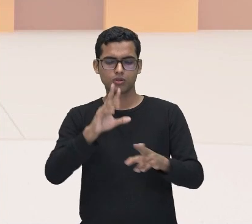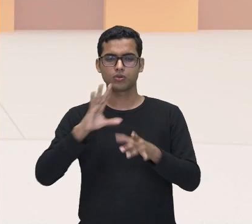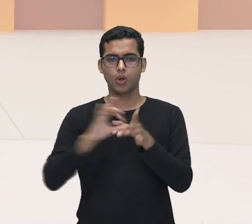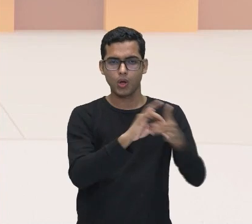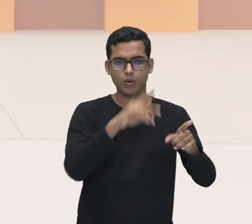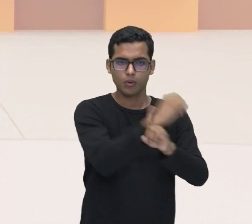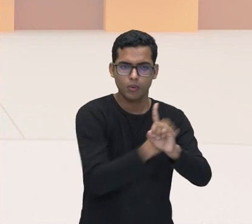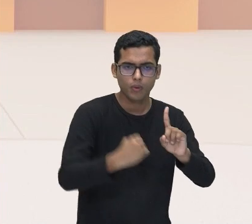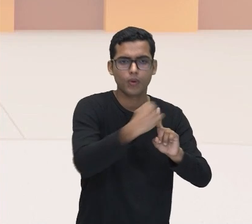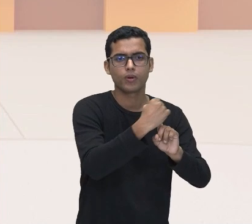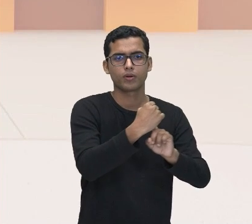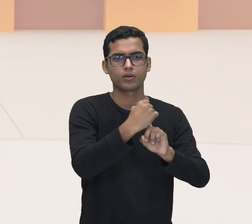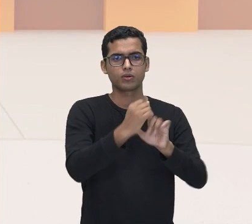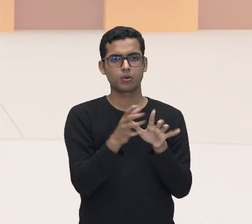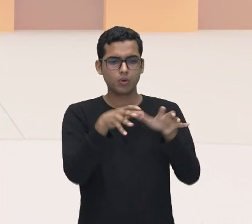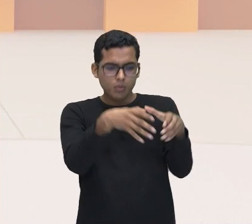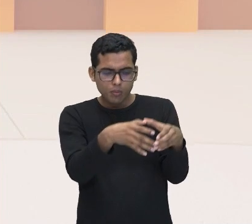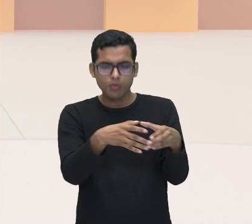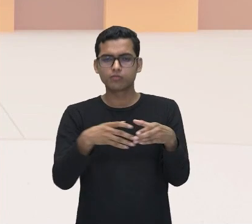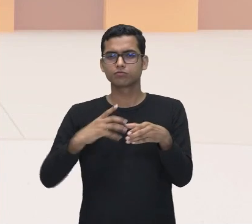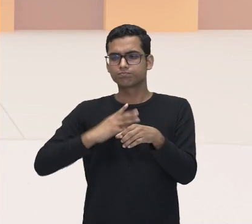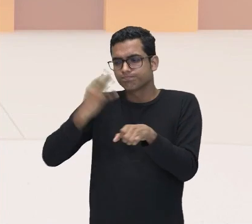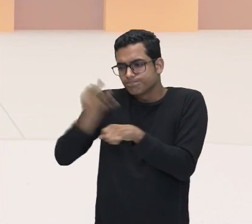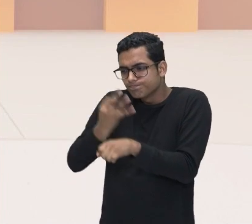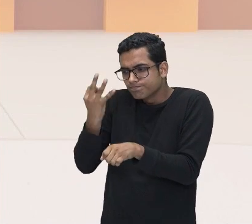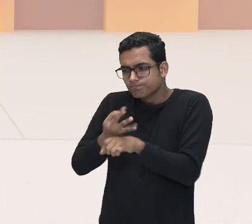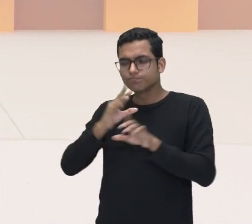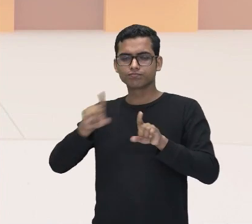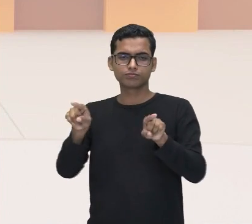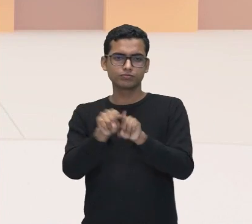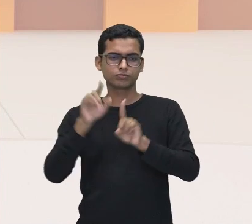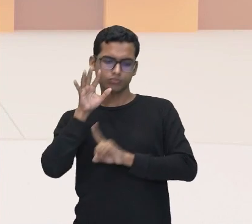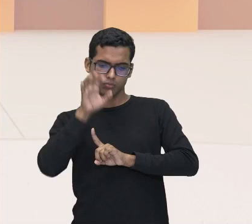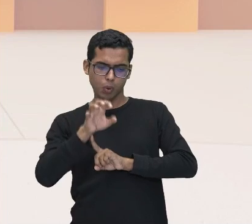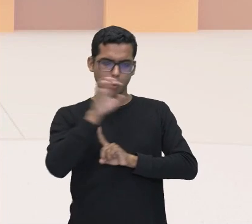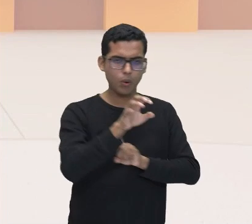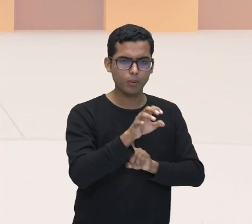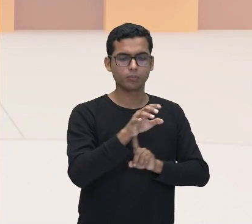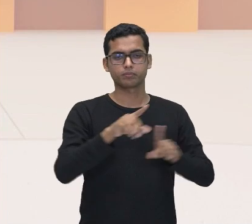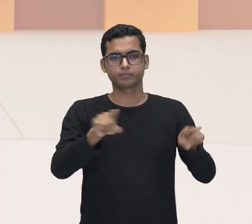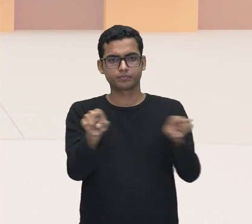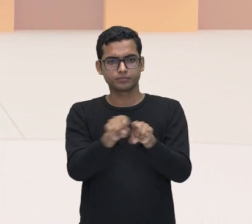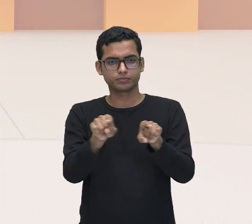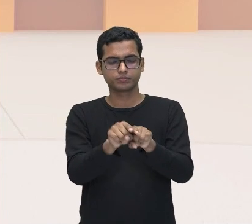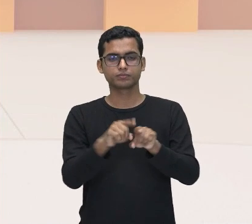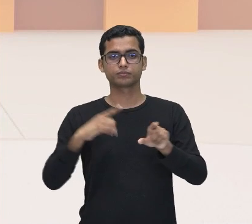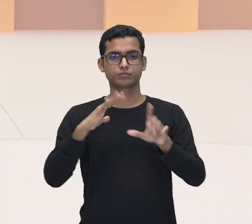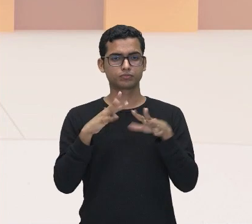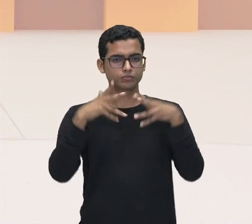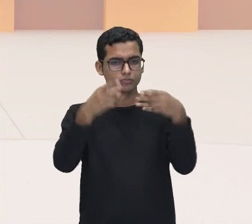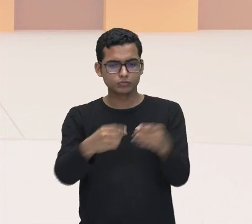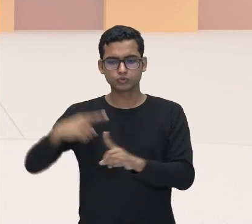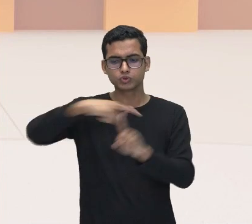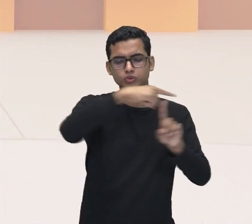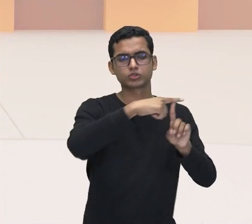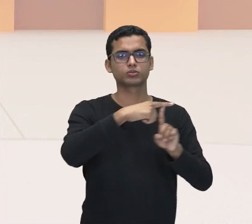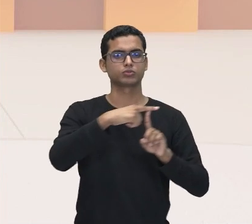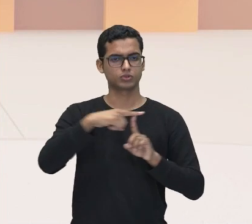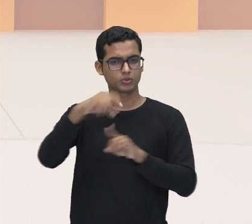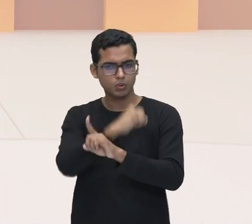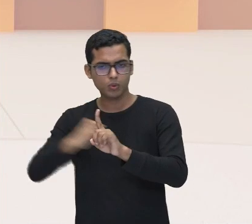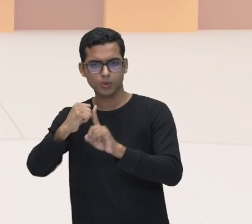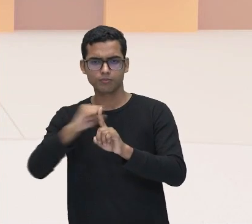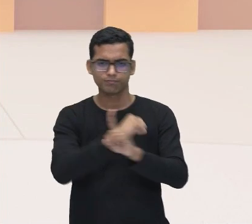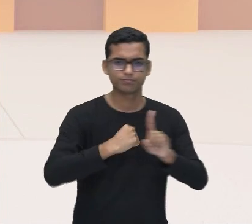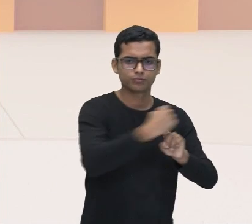haja resistência alheia. Então, isso é o poder. Todas as relações sociais estabelecidas